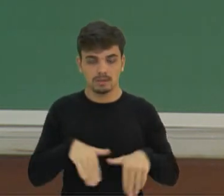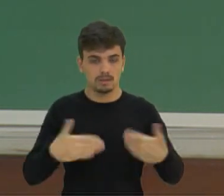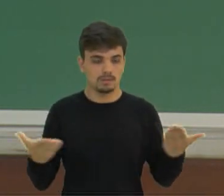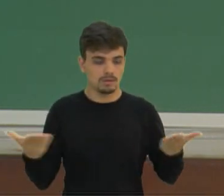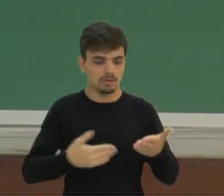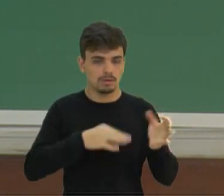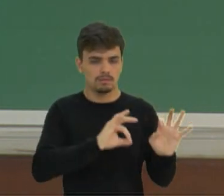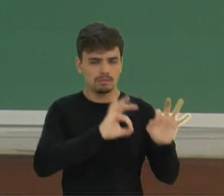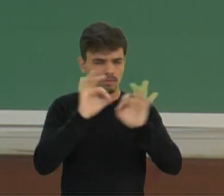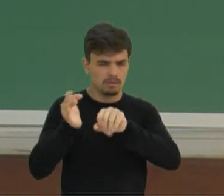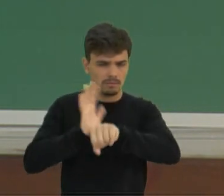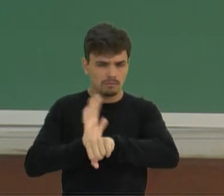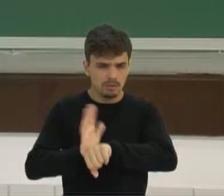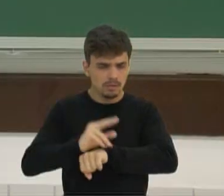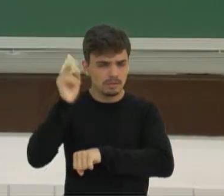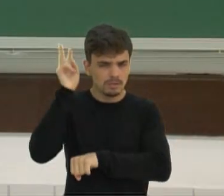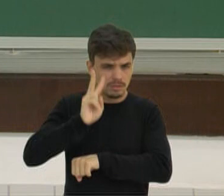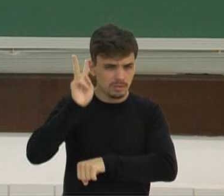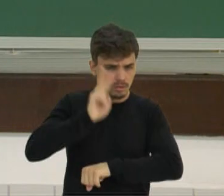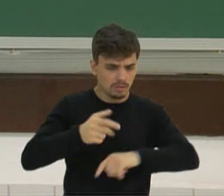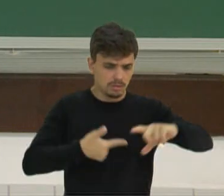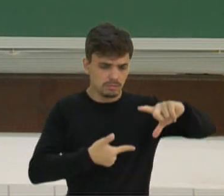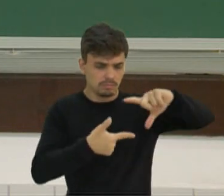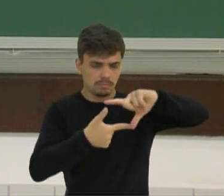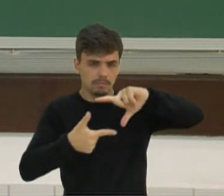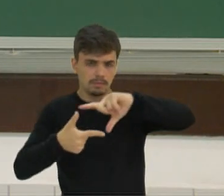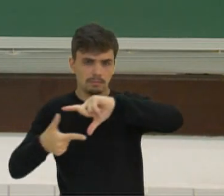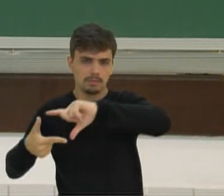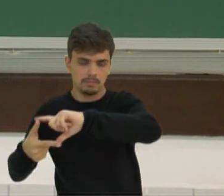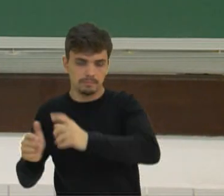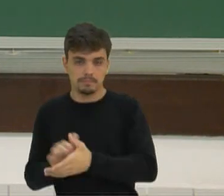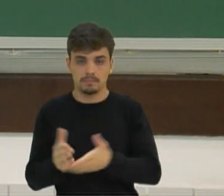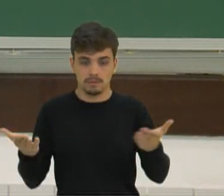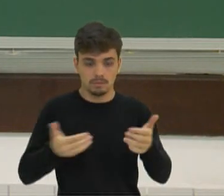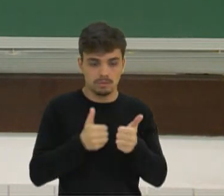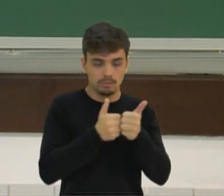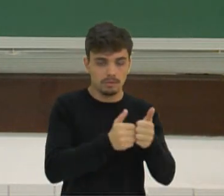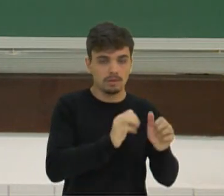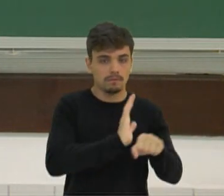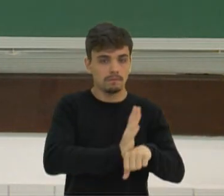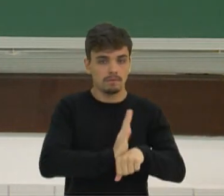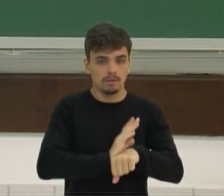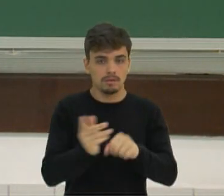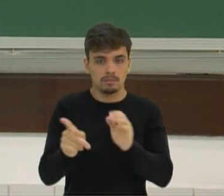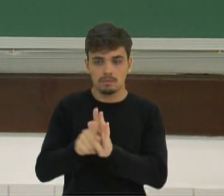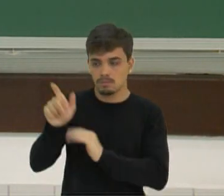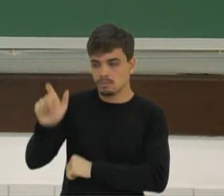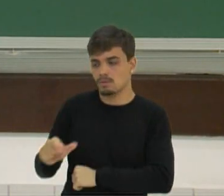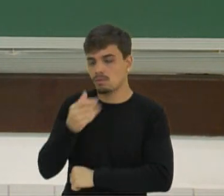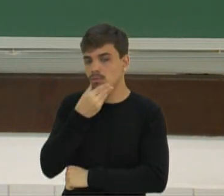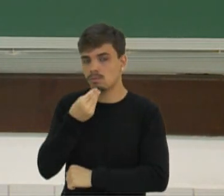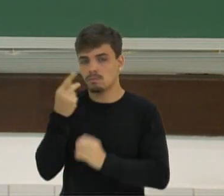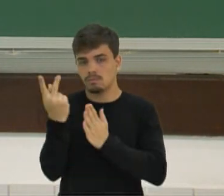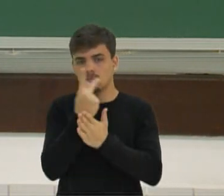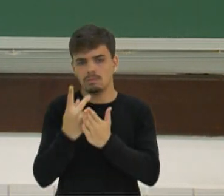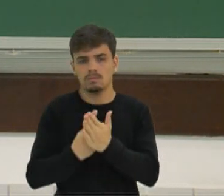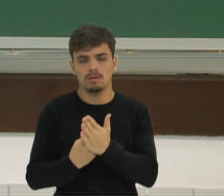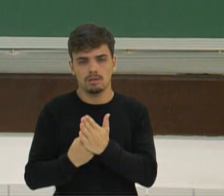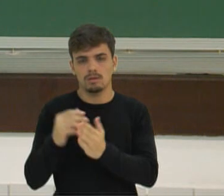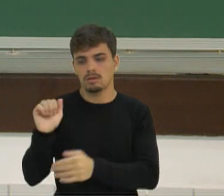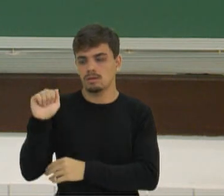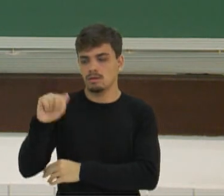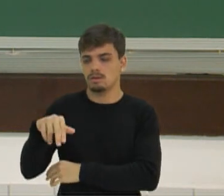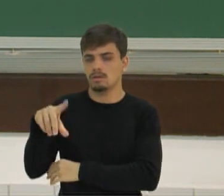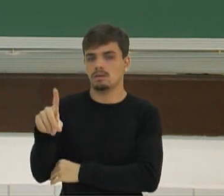vamos ver um pouco mais sobre as histórias em quadrinhos? Agora, a gente vai assistir um vídeo do desenhista de